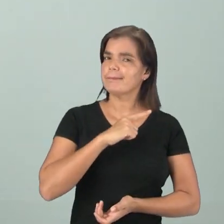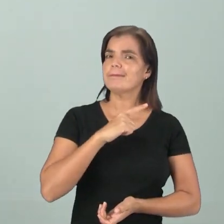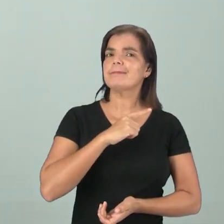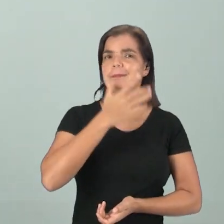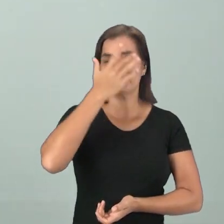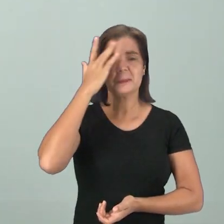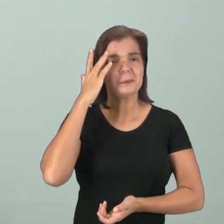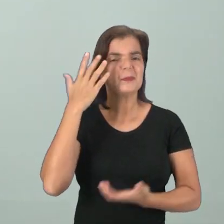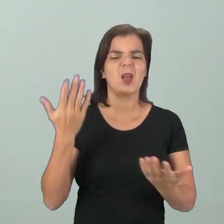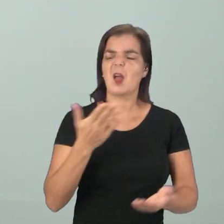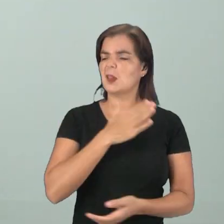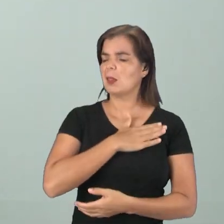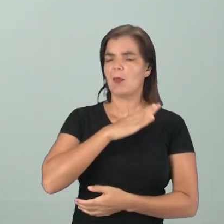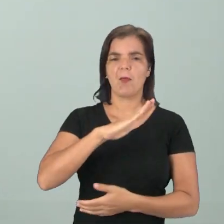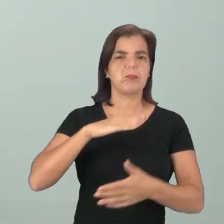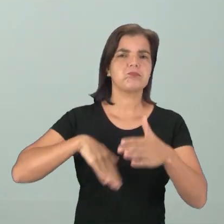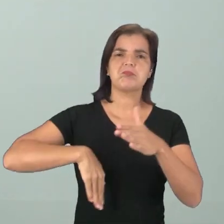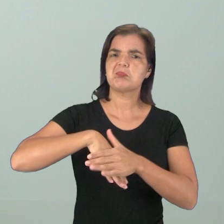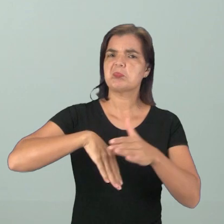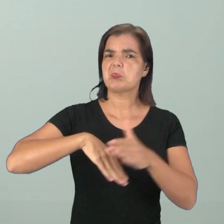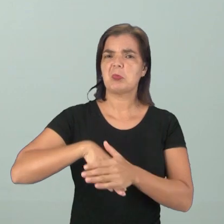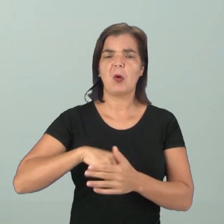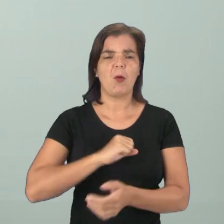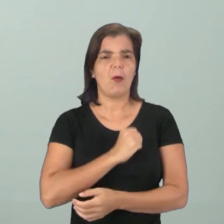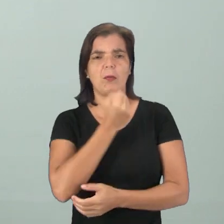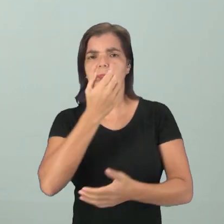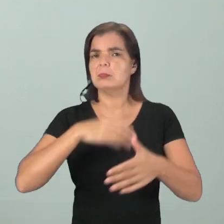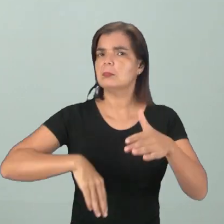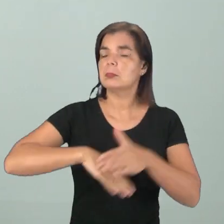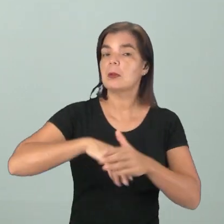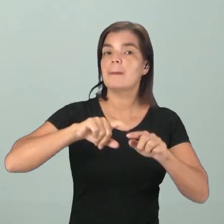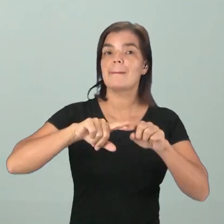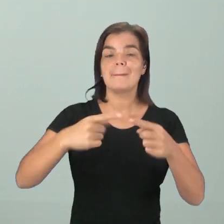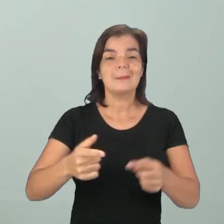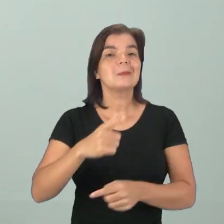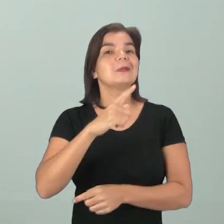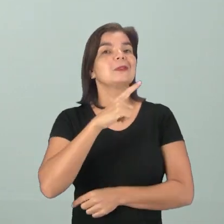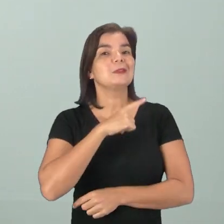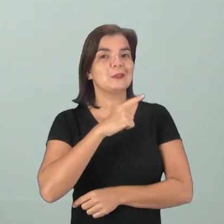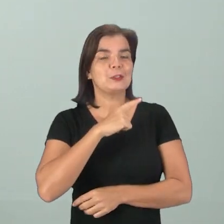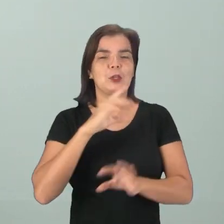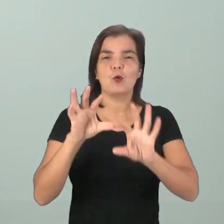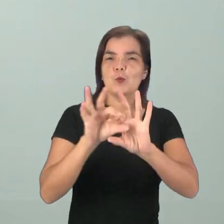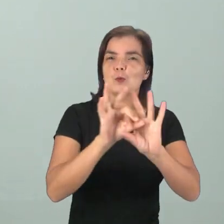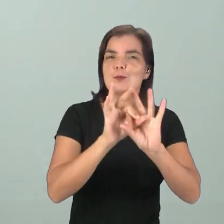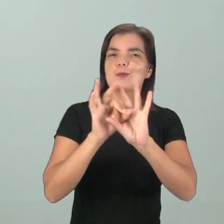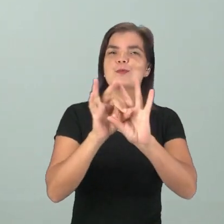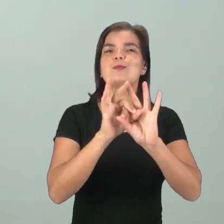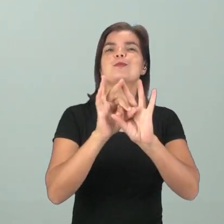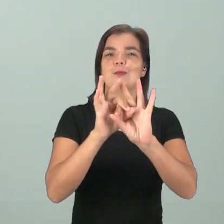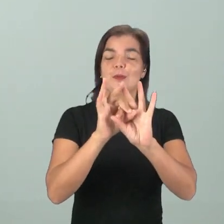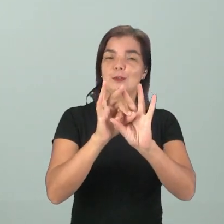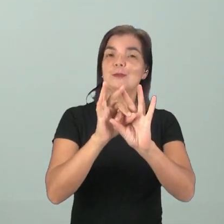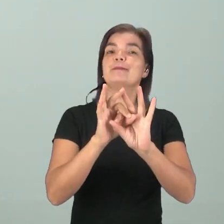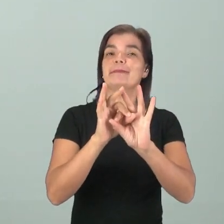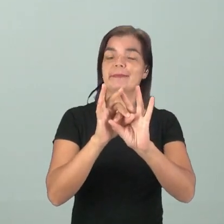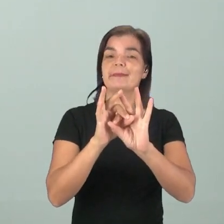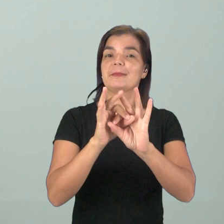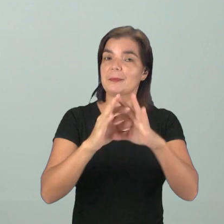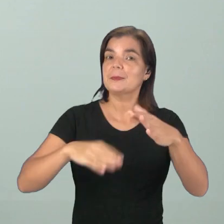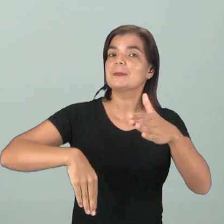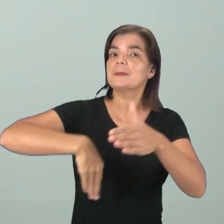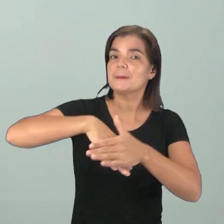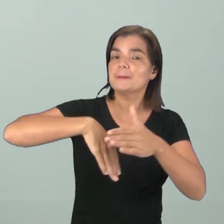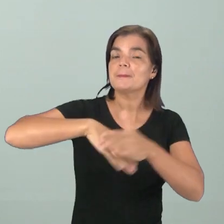existam pessoas que não gostam de futebol, detestam futebol, mas a gente tem esse elo, o futebol, esse elo de ligação